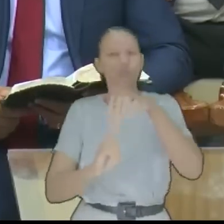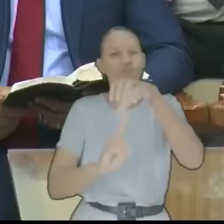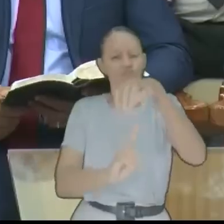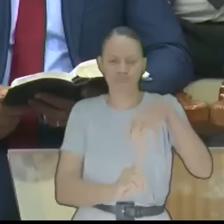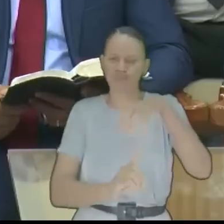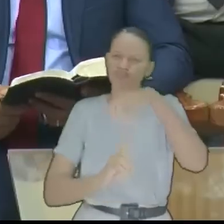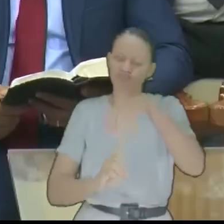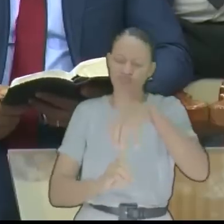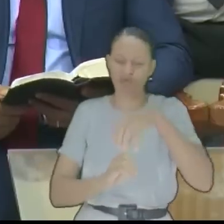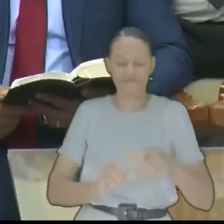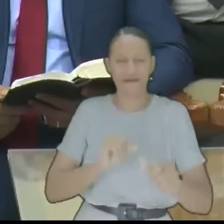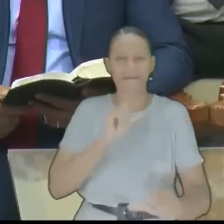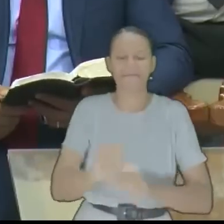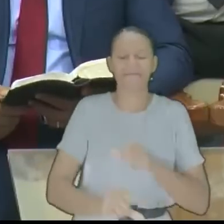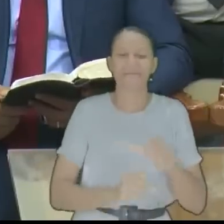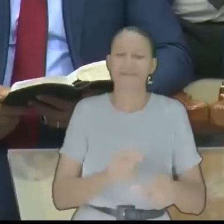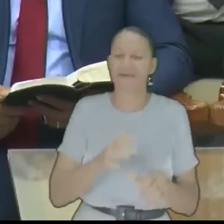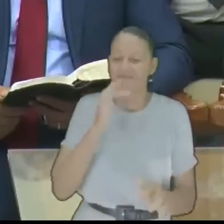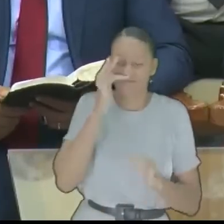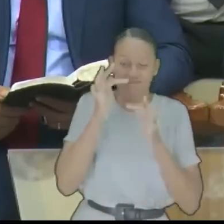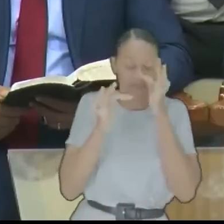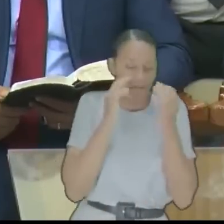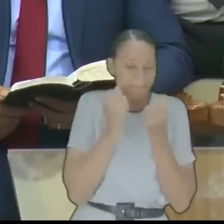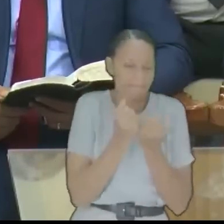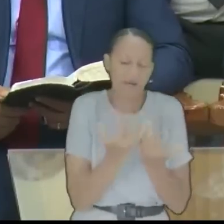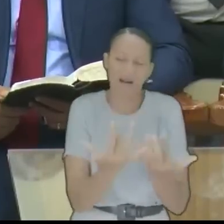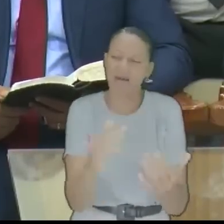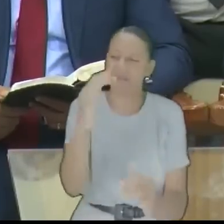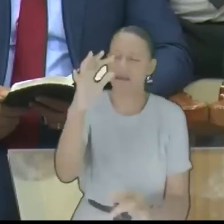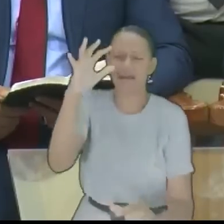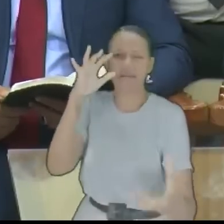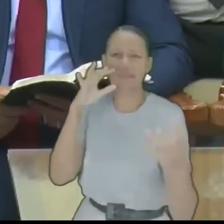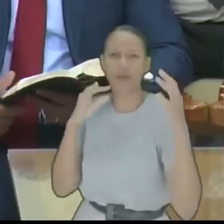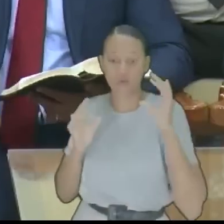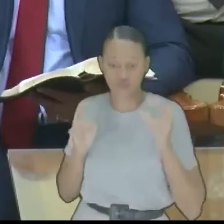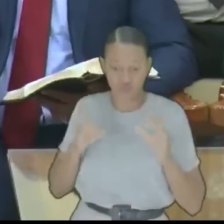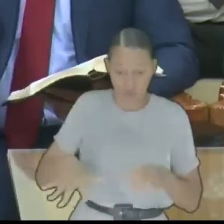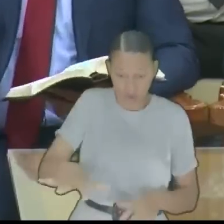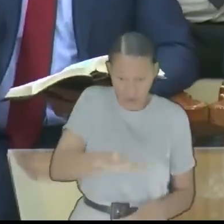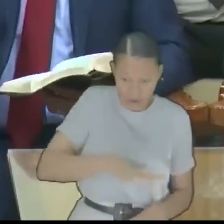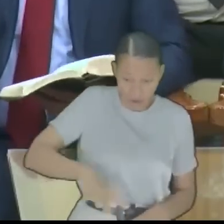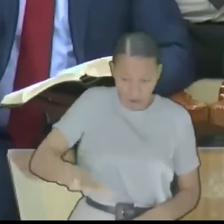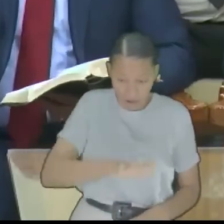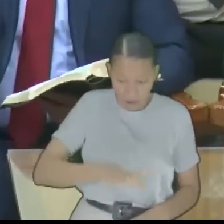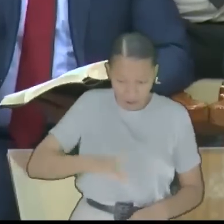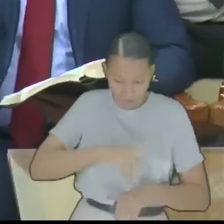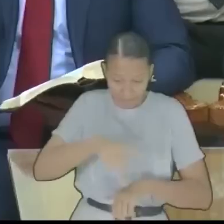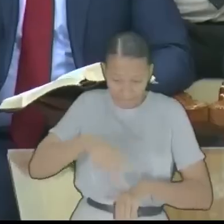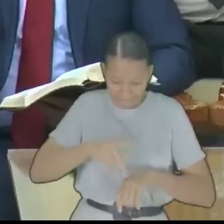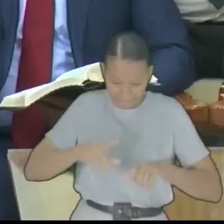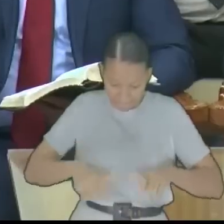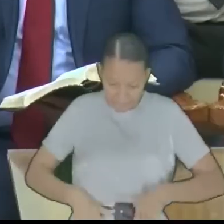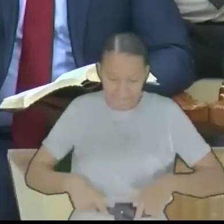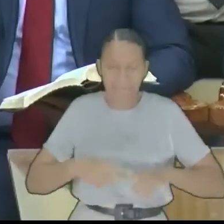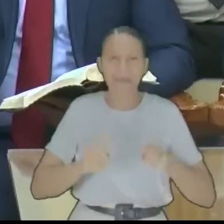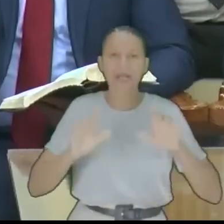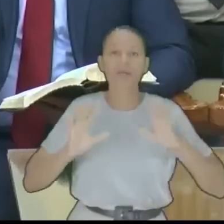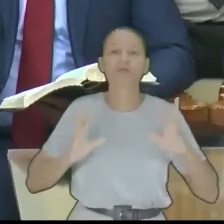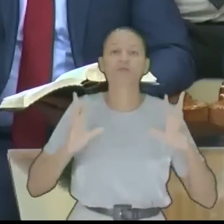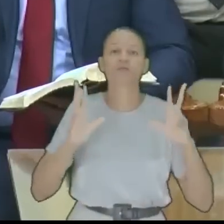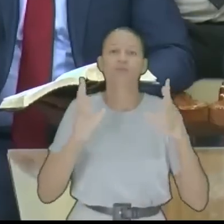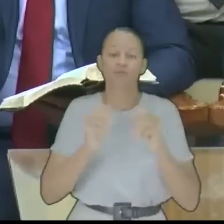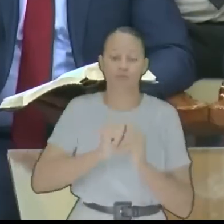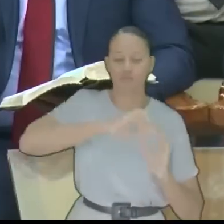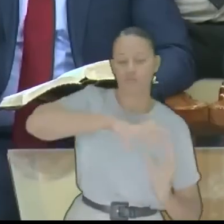se tornar um jardim. E não somente a terra de Israel, mas toda a terra,